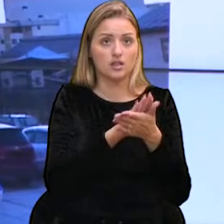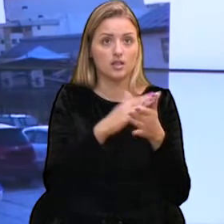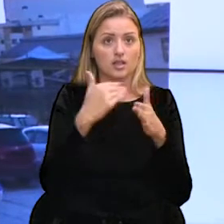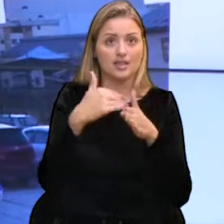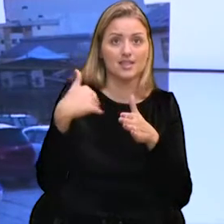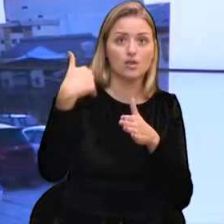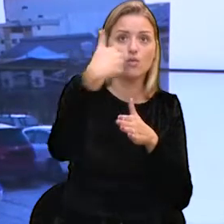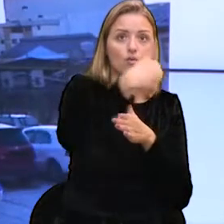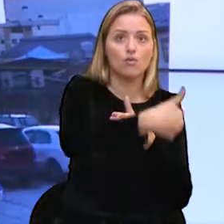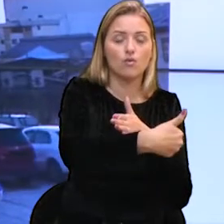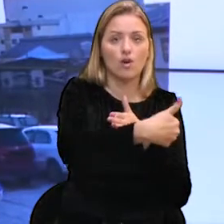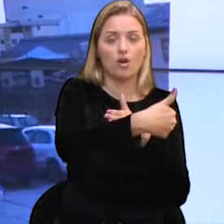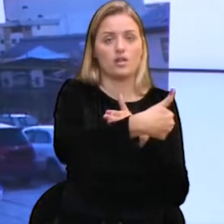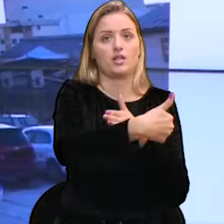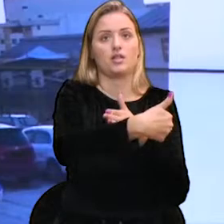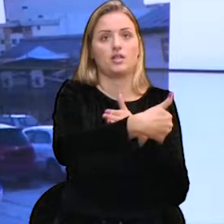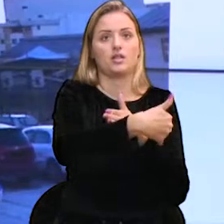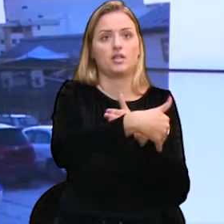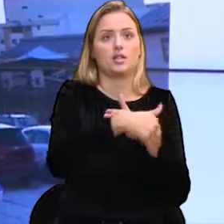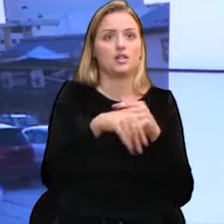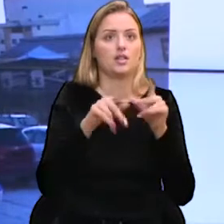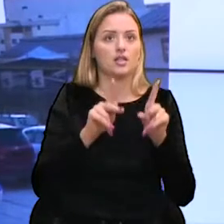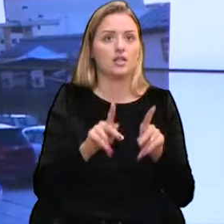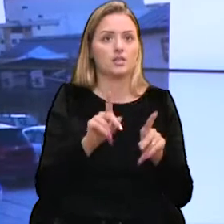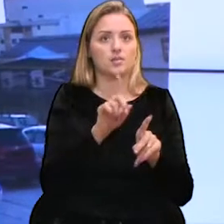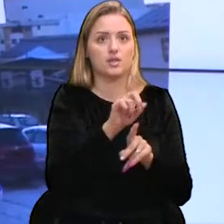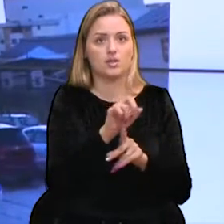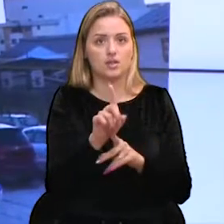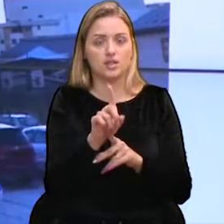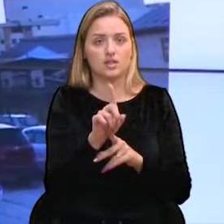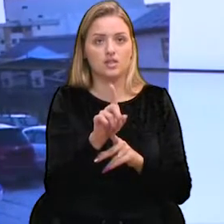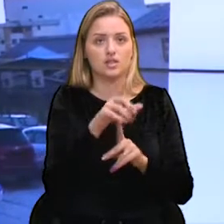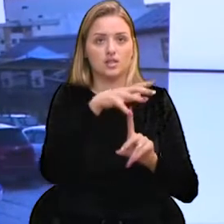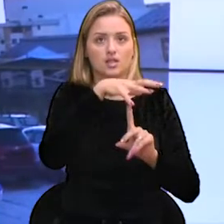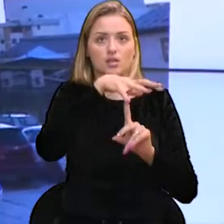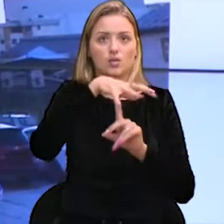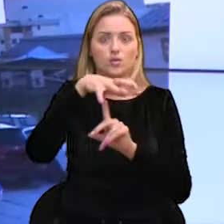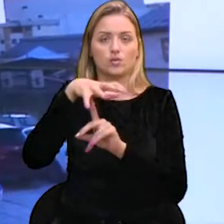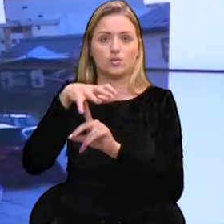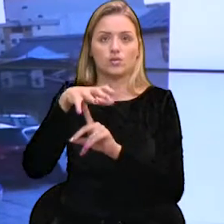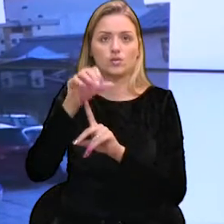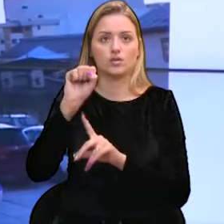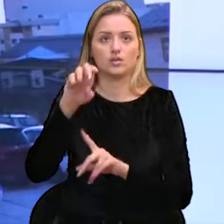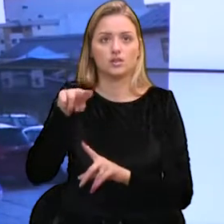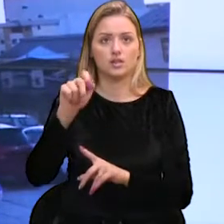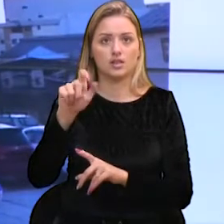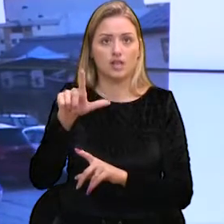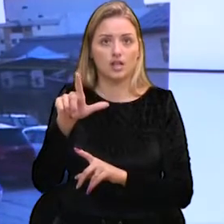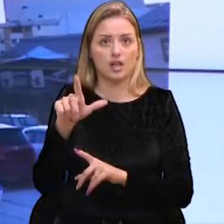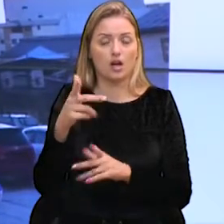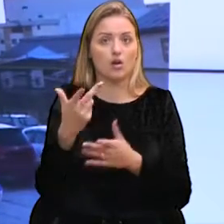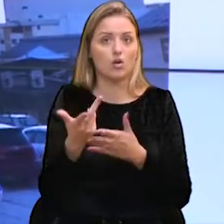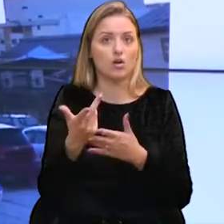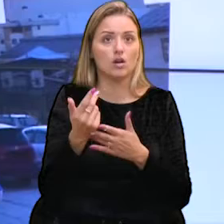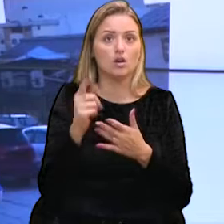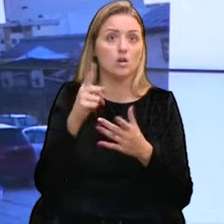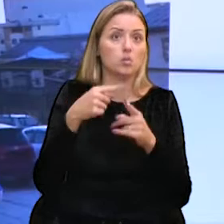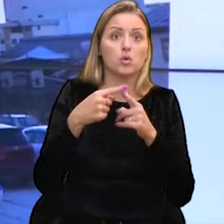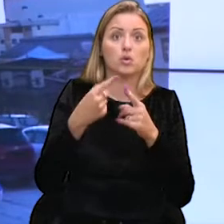da estrutura e os outros que não são senegaleses estão embaixo daquela estrutura. Então eu não sei por que, que eles ficaram no